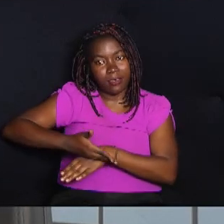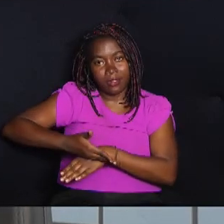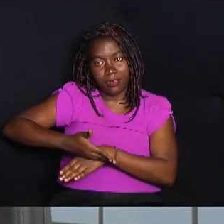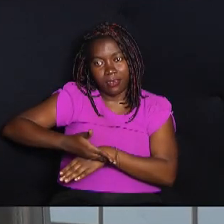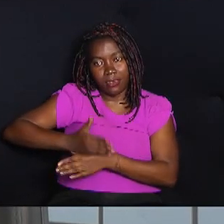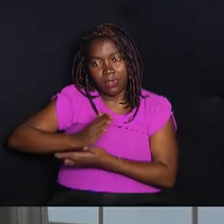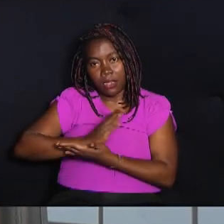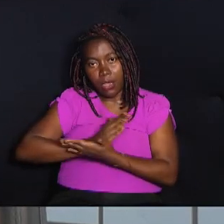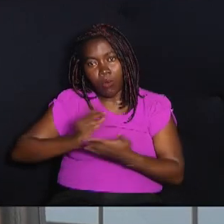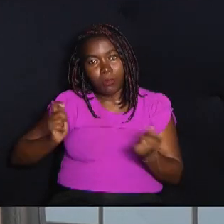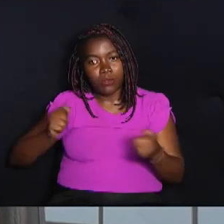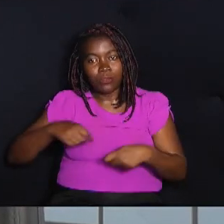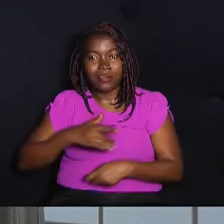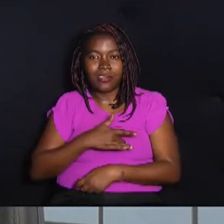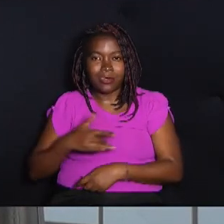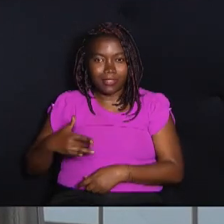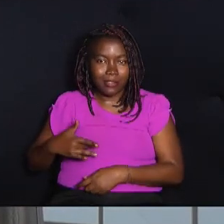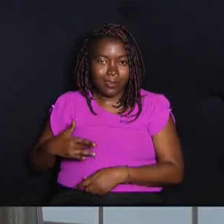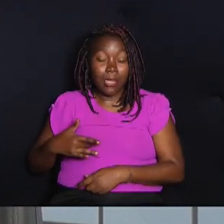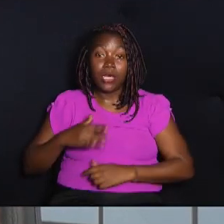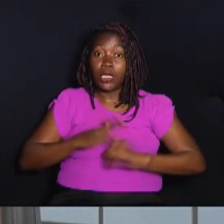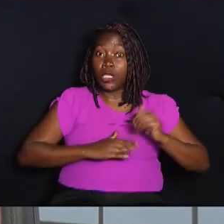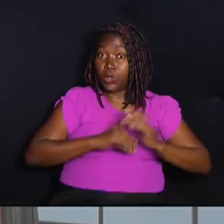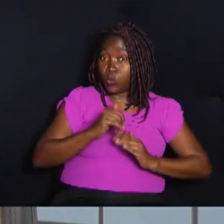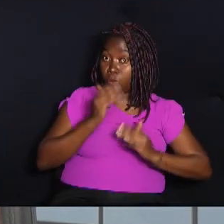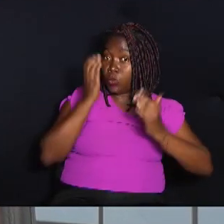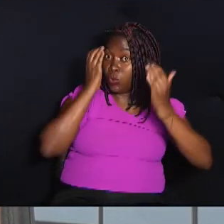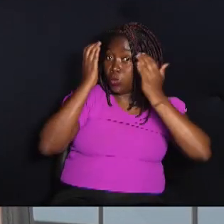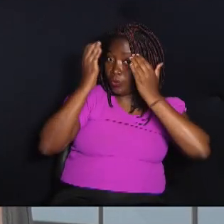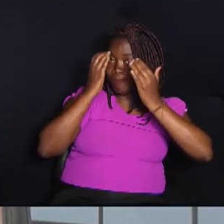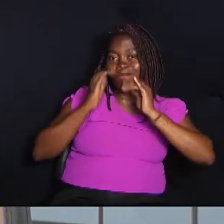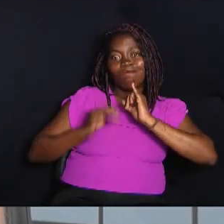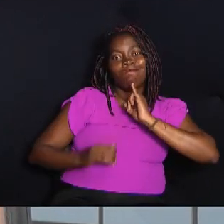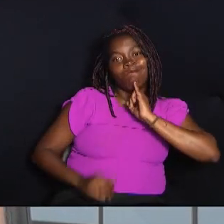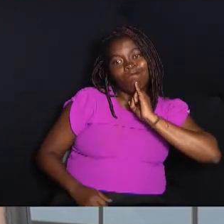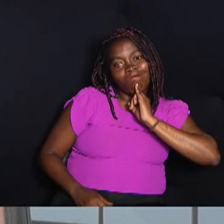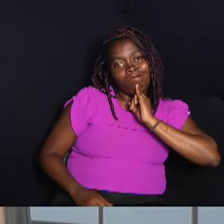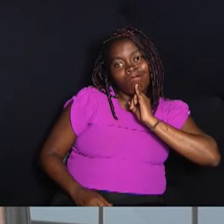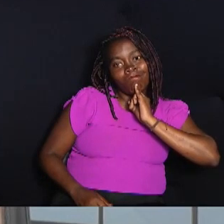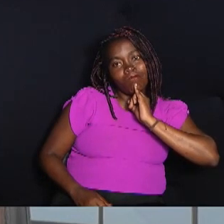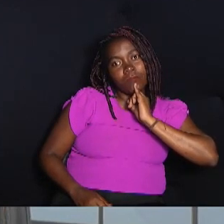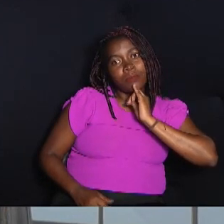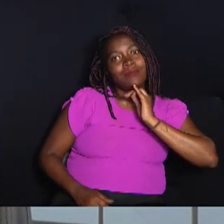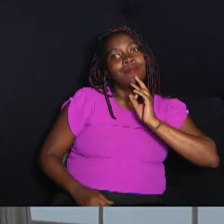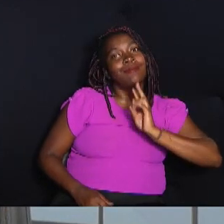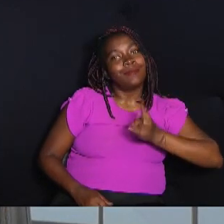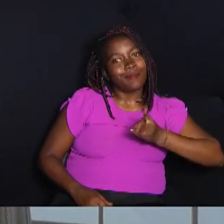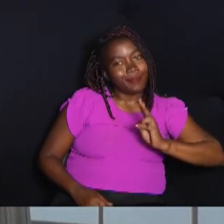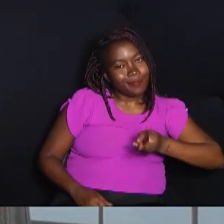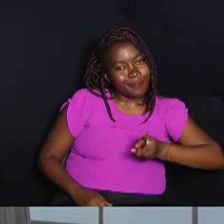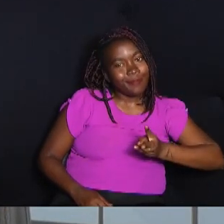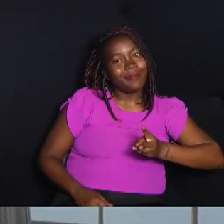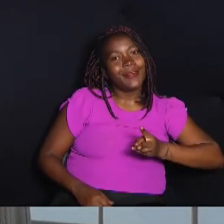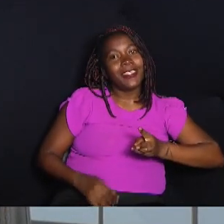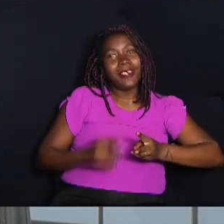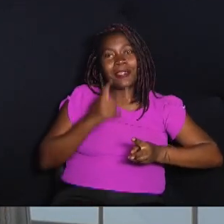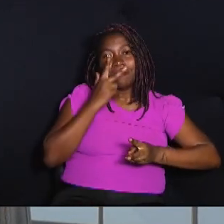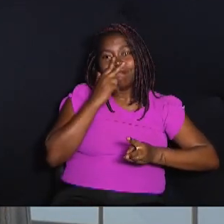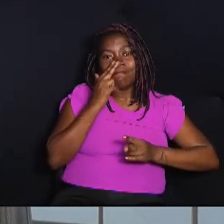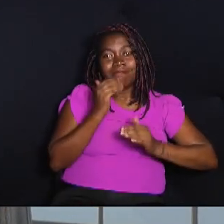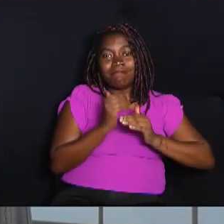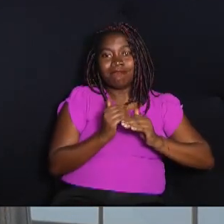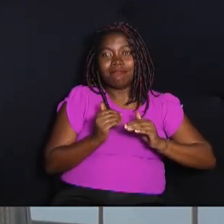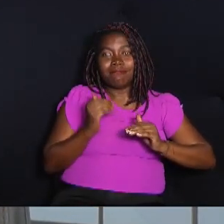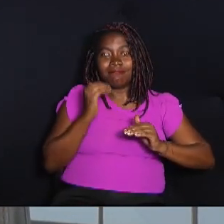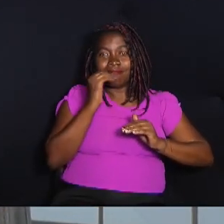algumas condições de saúde. E o profissional do psicólogo, infelizmente, ainda está numa condição meio elitista, porque a